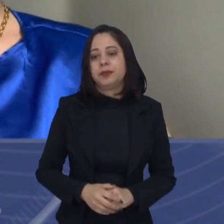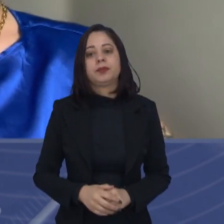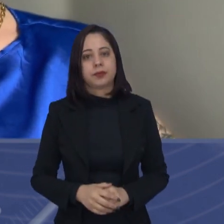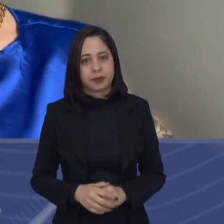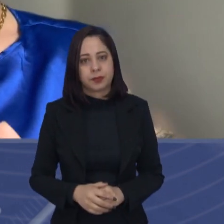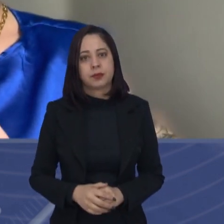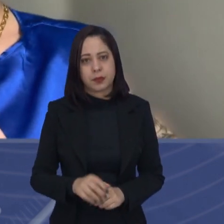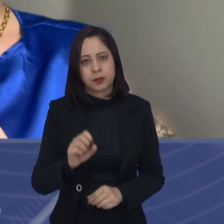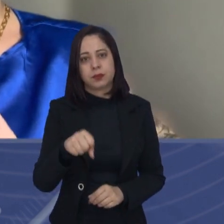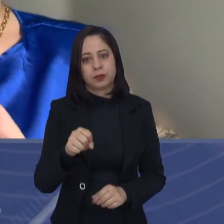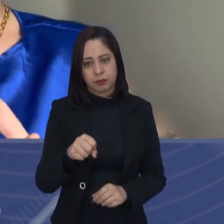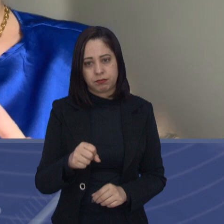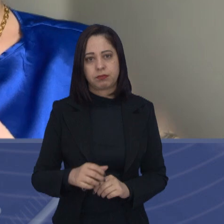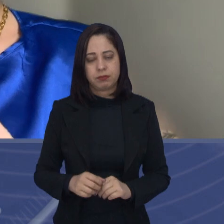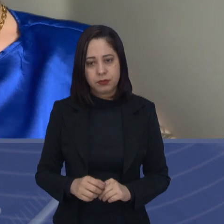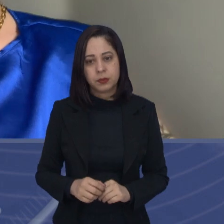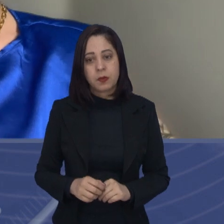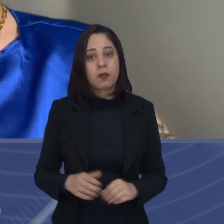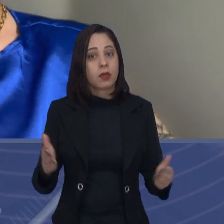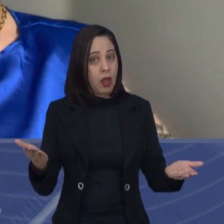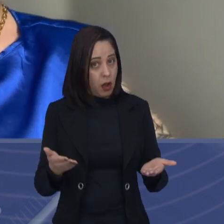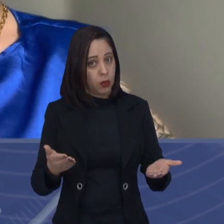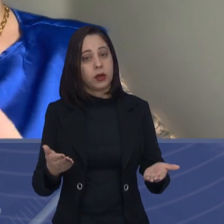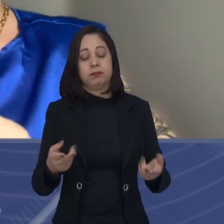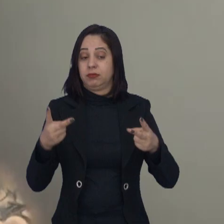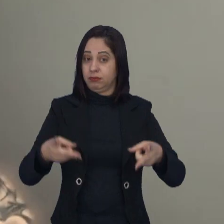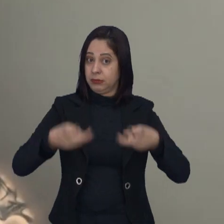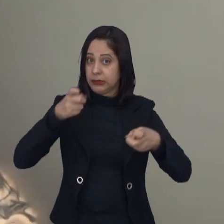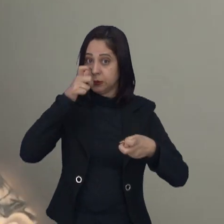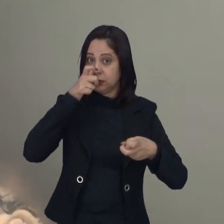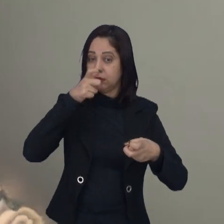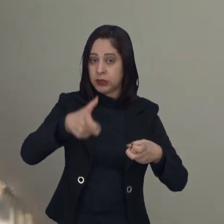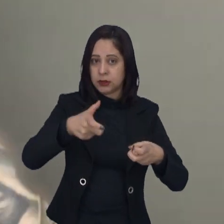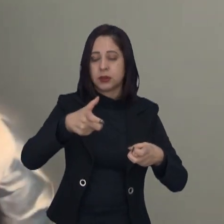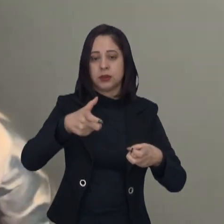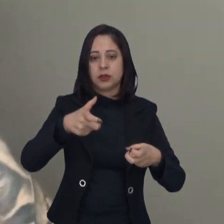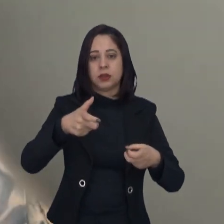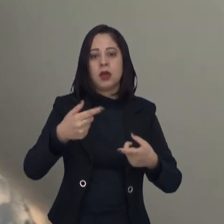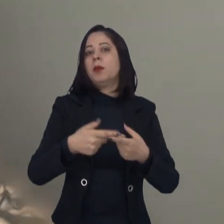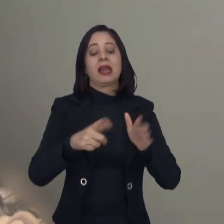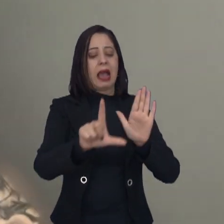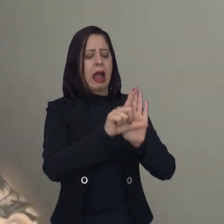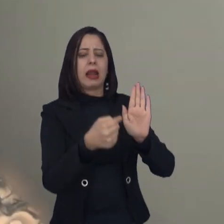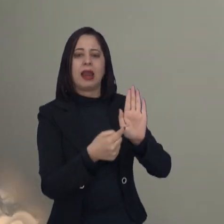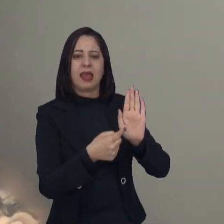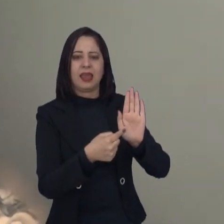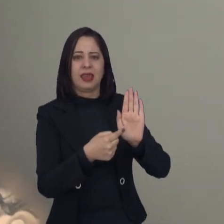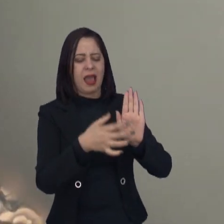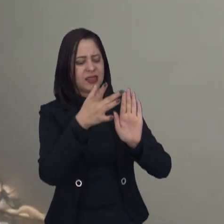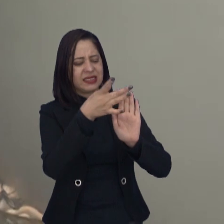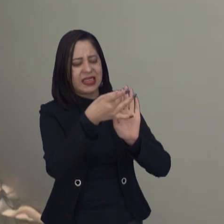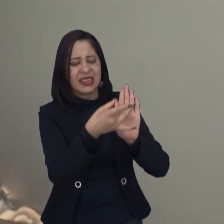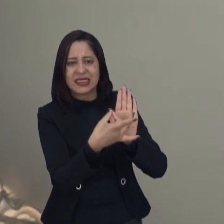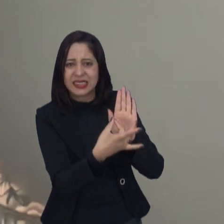Exatamente. Hoje a gente trabalha assim de uma maneira bem interessante, porque de maneira na legislação, nós não temos